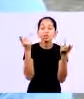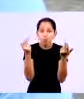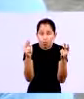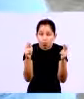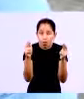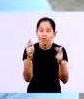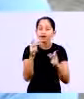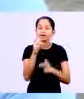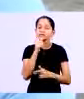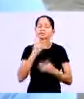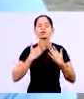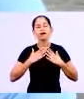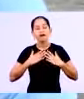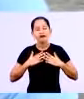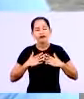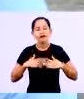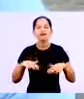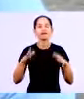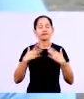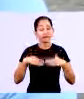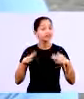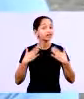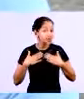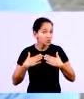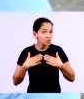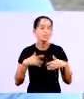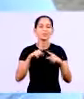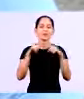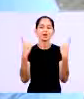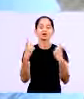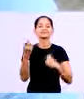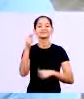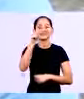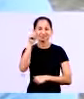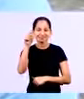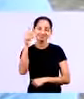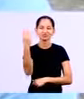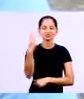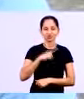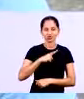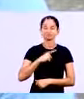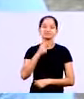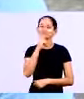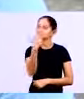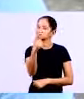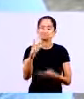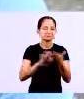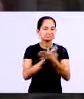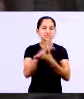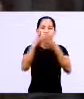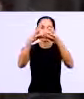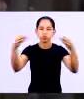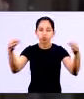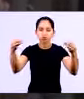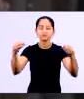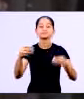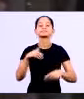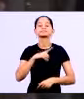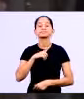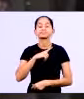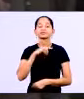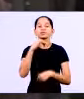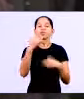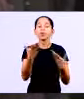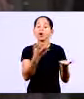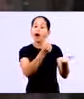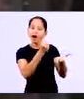palavra tranquilo era com trema e hoje não se escreve mais com o trema. Na verdade, qual a